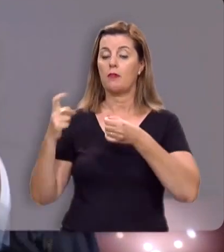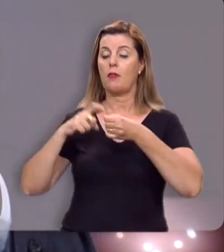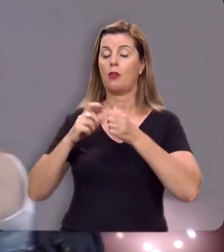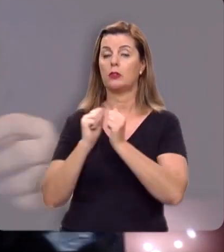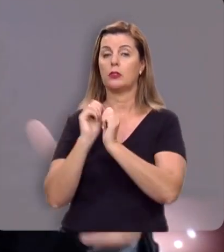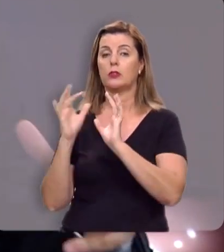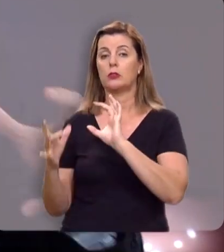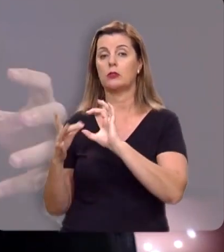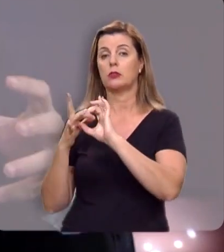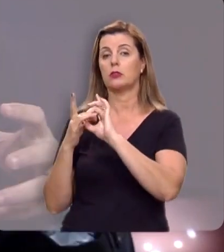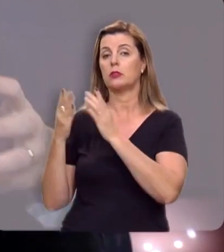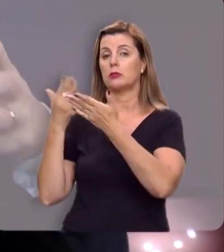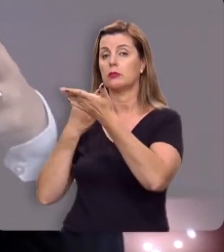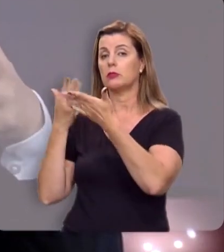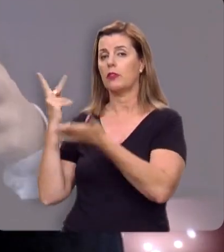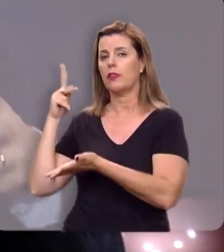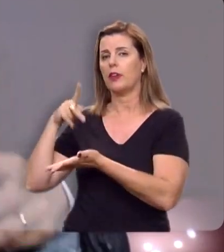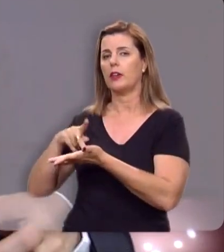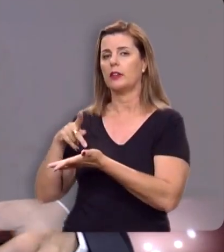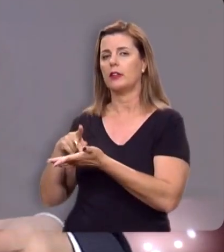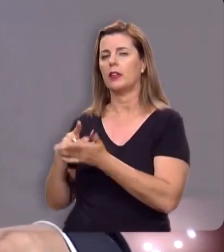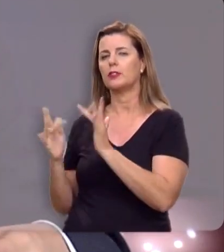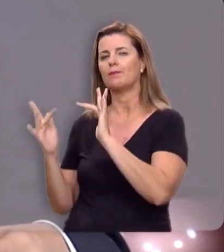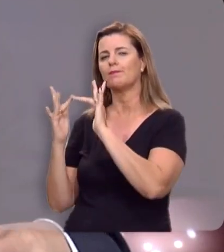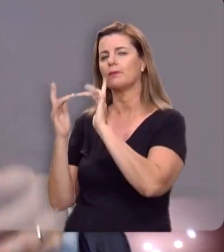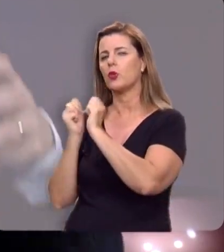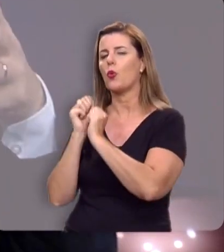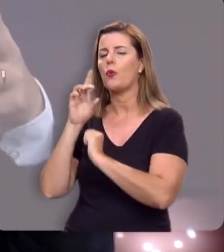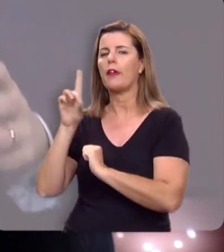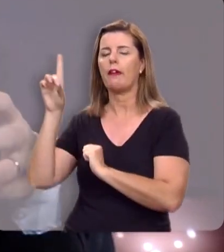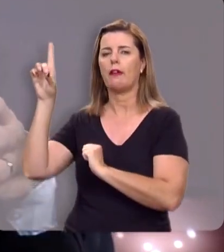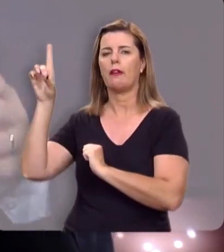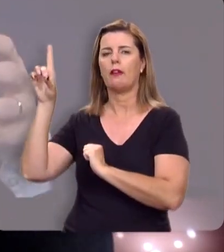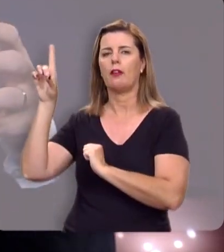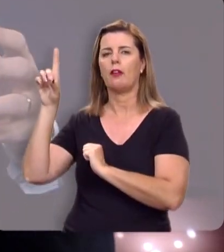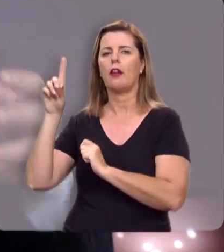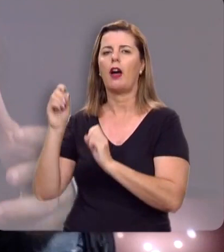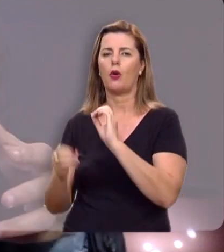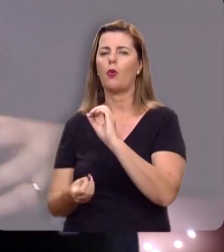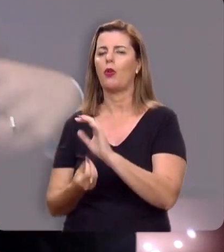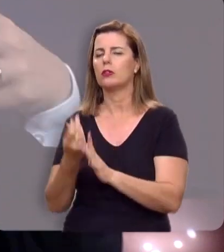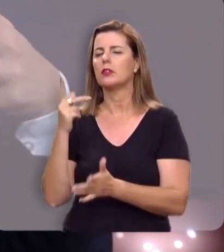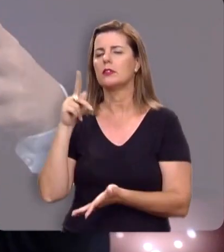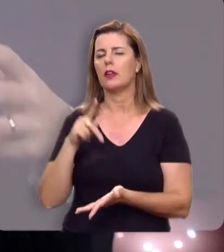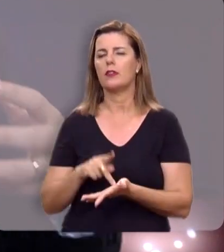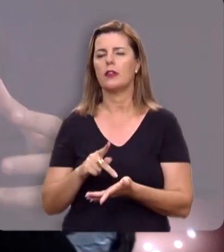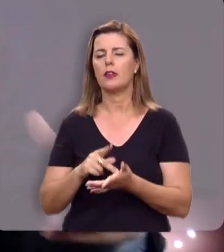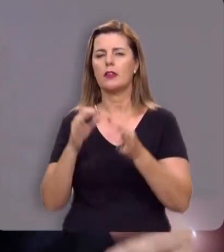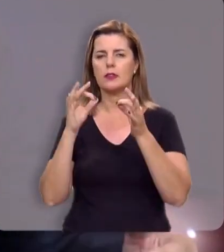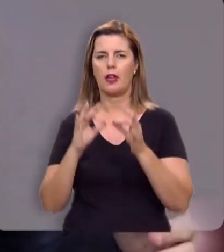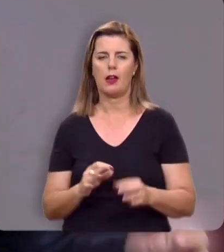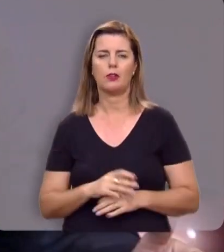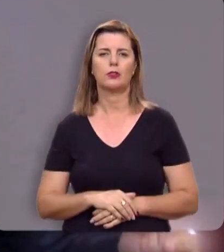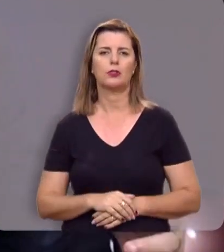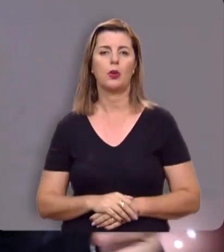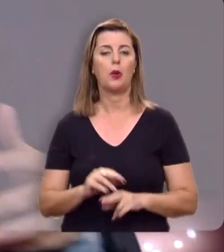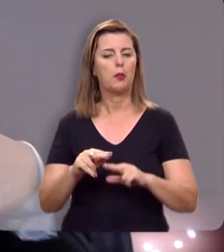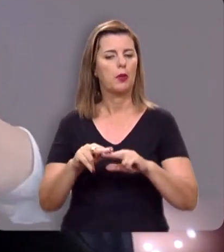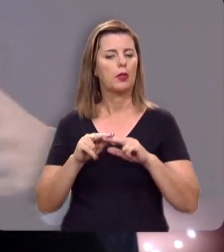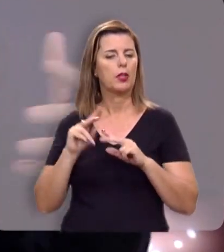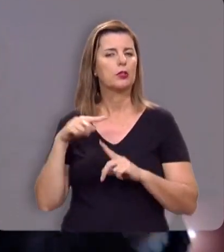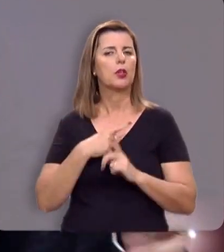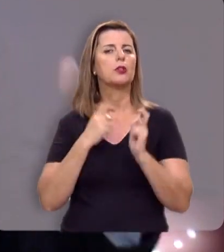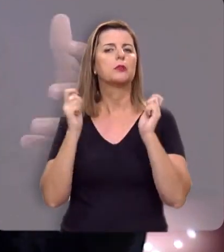de volta para um relacionamento real e de intimidade com Ele funcionou, Amém. Deu certo. Por isso